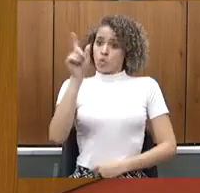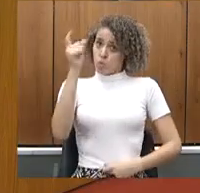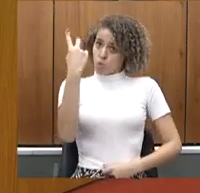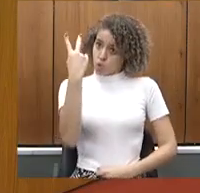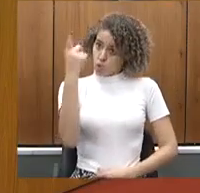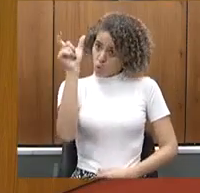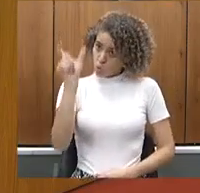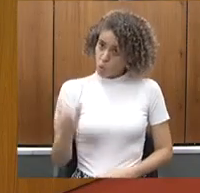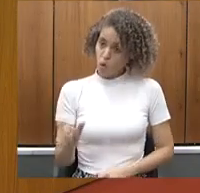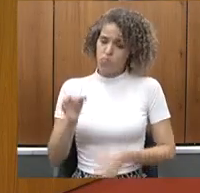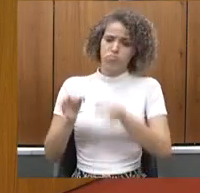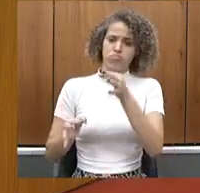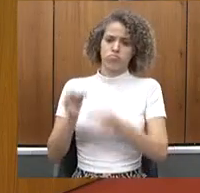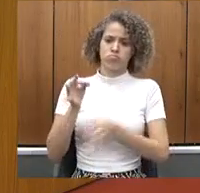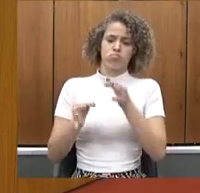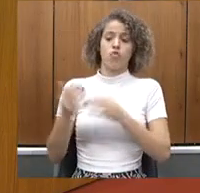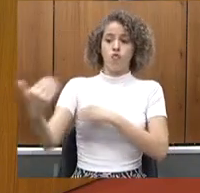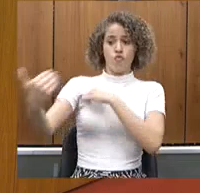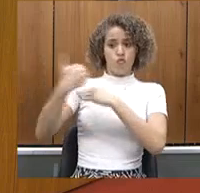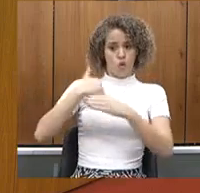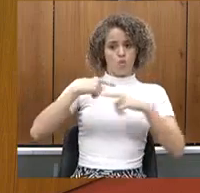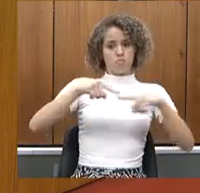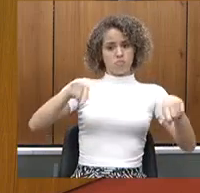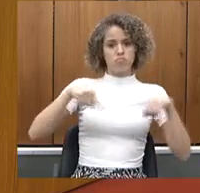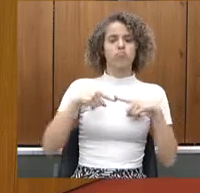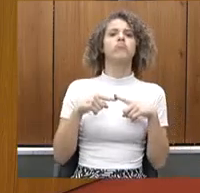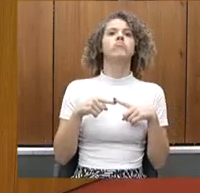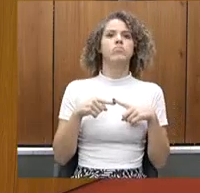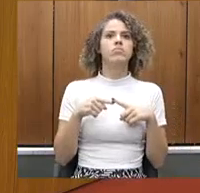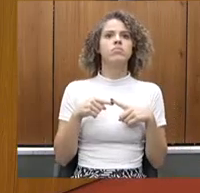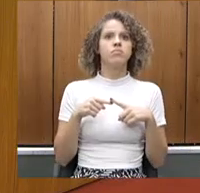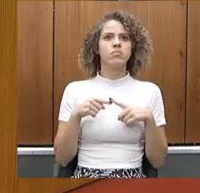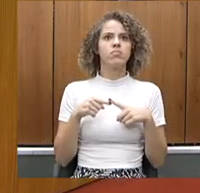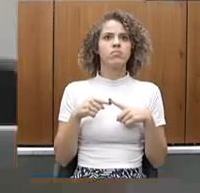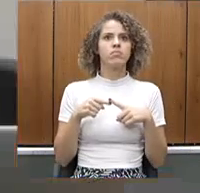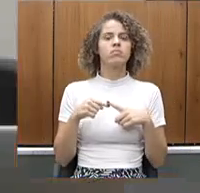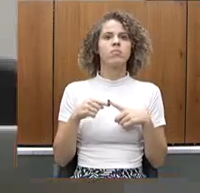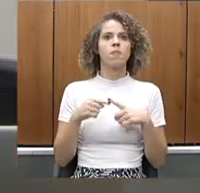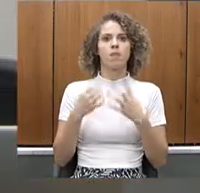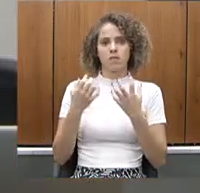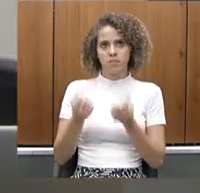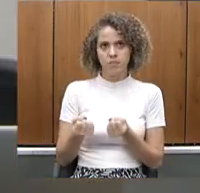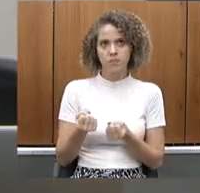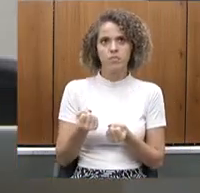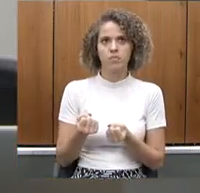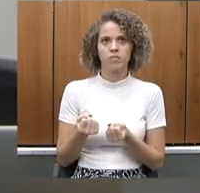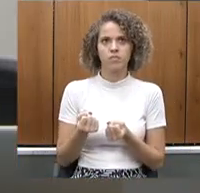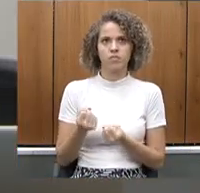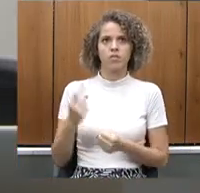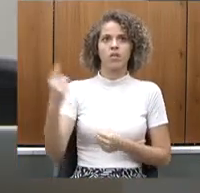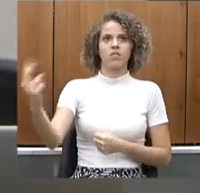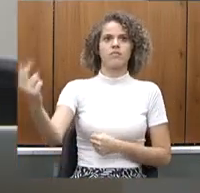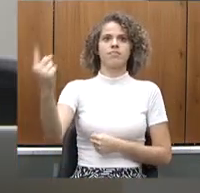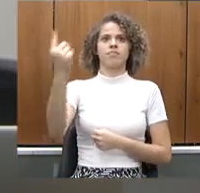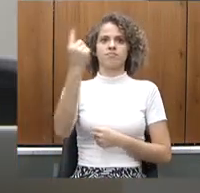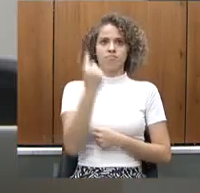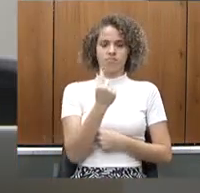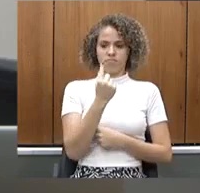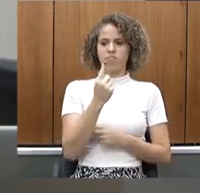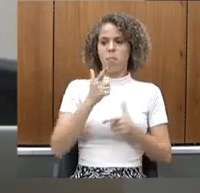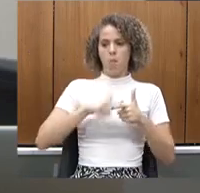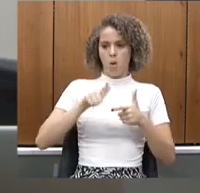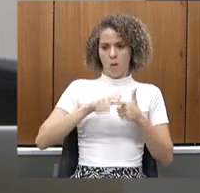se tiver no meu gabinete pediram agenda com antecedência trazendo o problema de Déficit